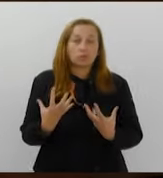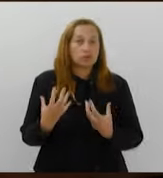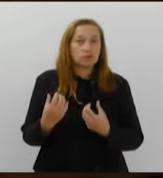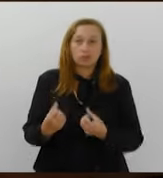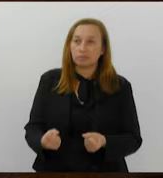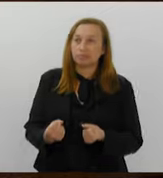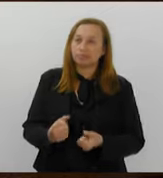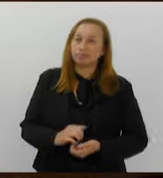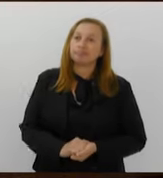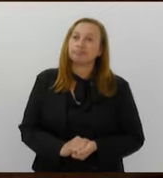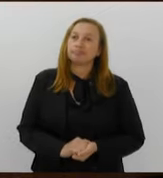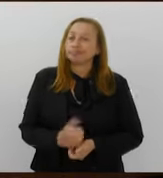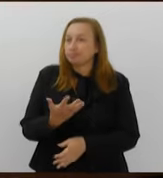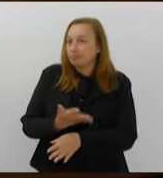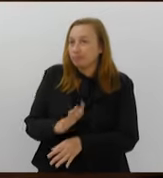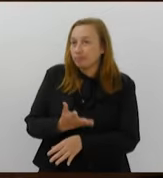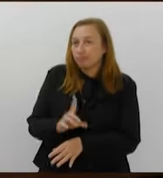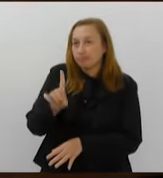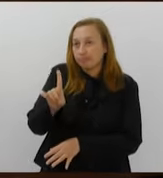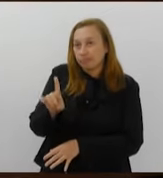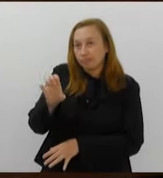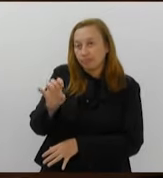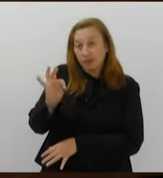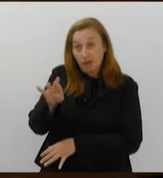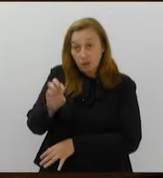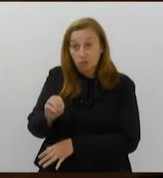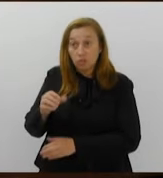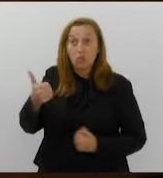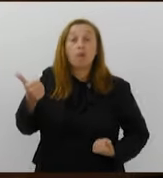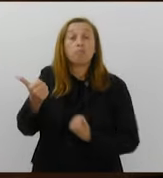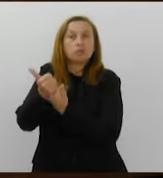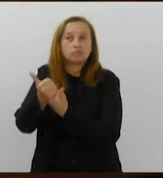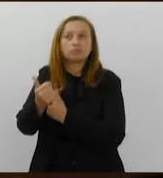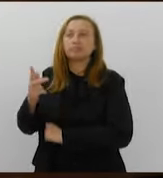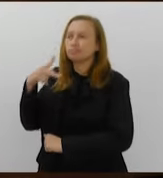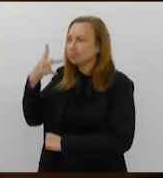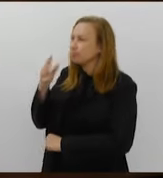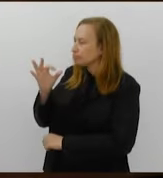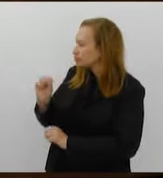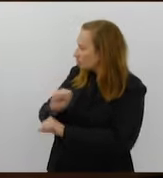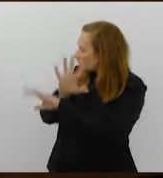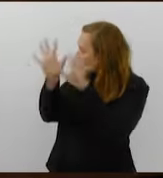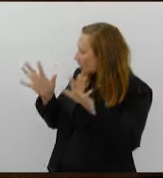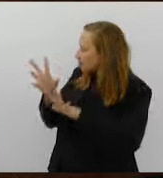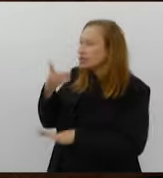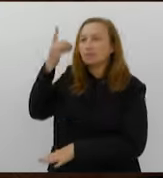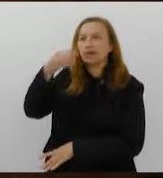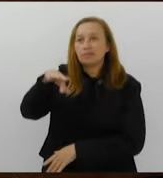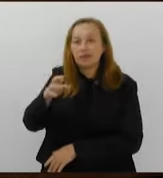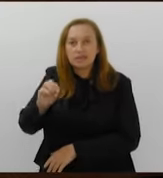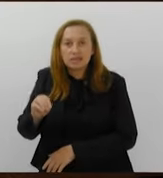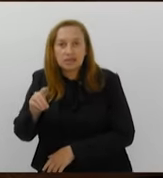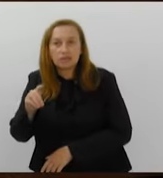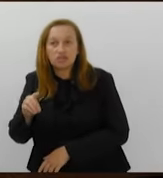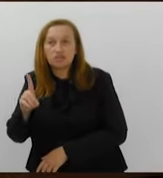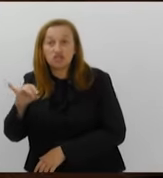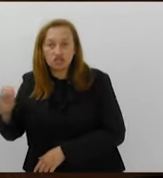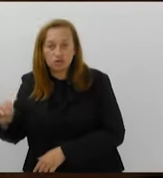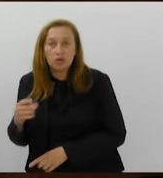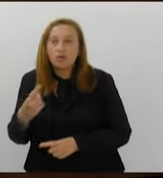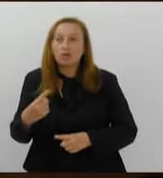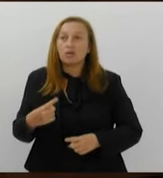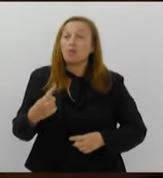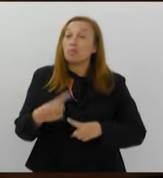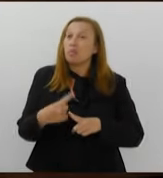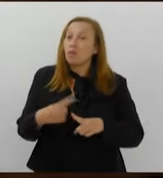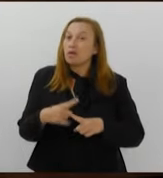inconcebível, que é a prática do Detro, com o apoio de políticos, deixar isso aqui claro, deputado Marcelo Dino, com o apoio de alguns políticos, porque